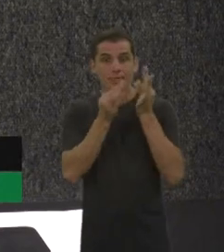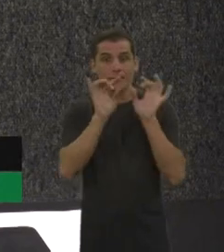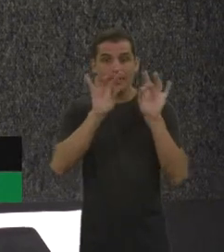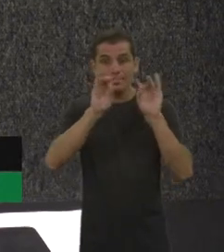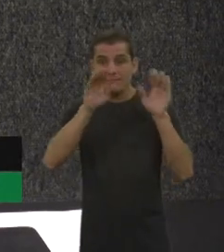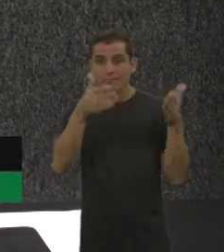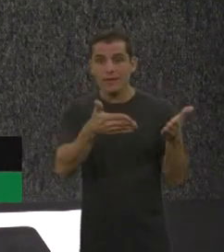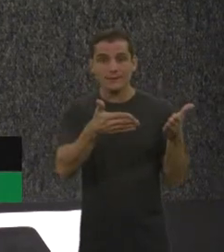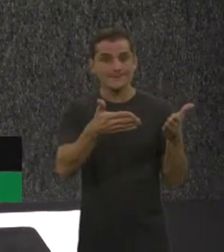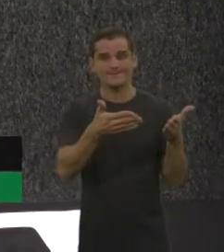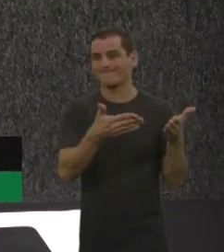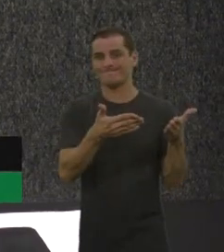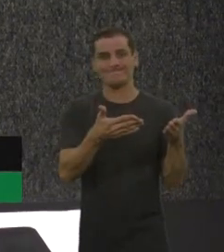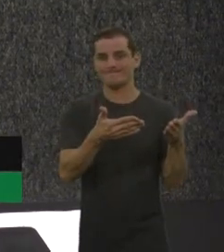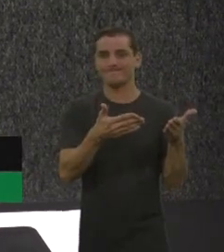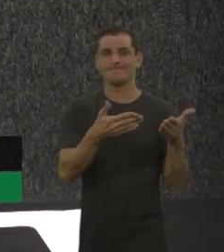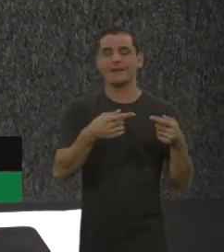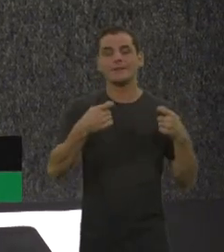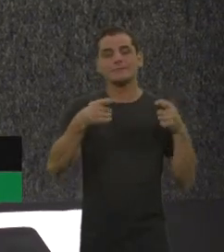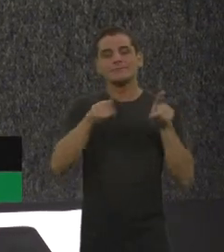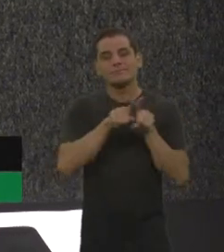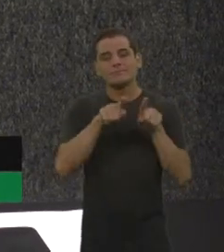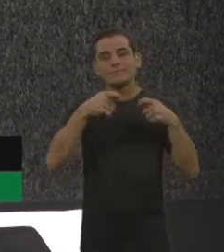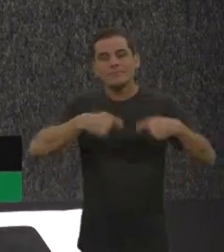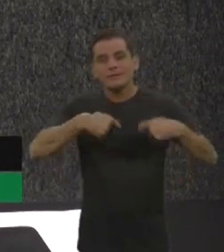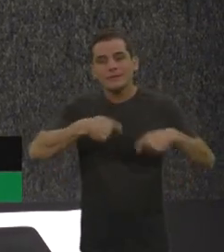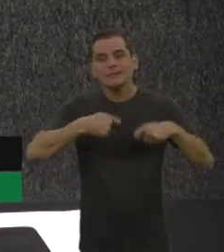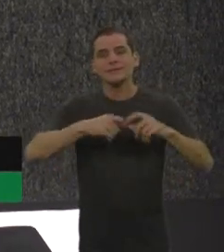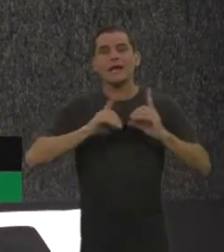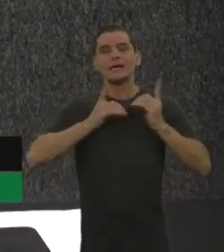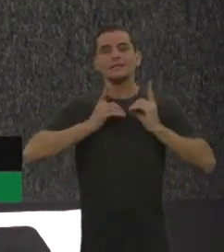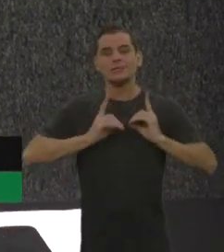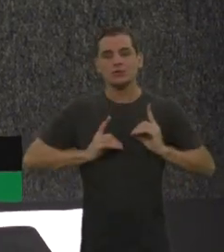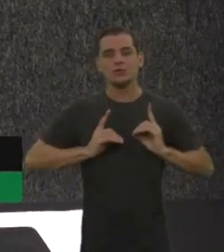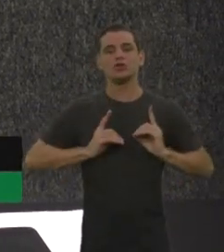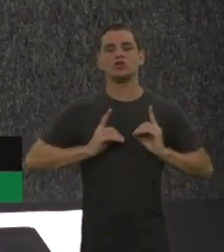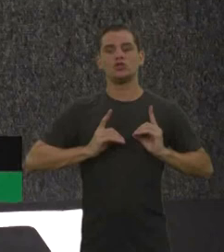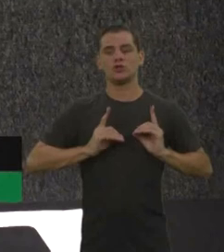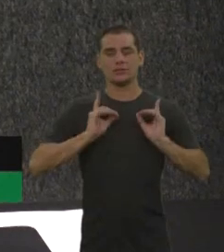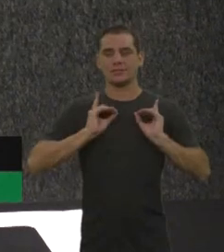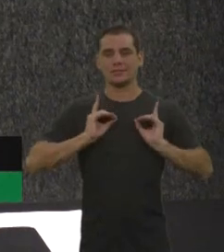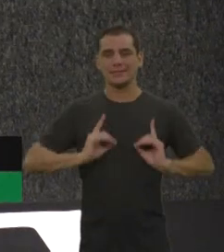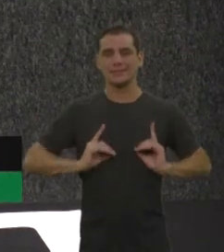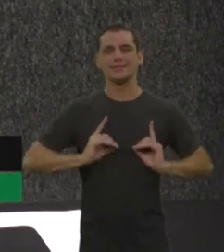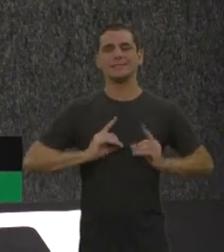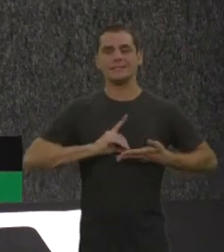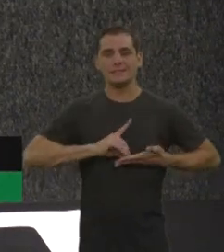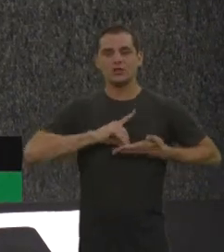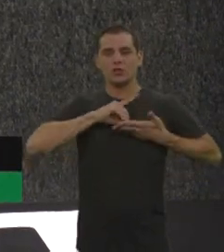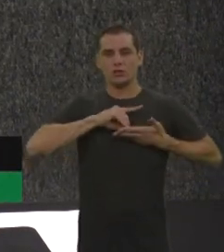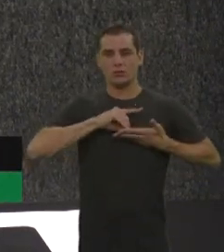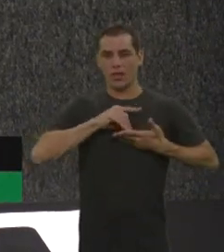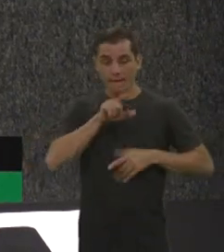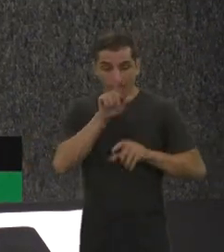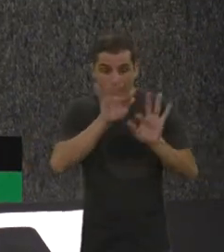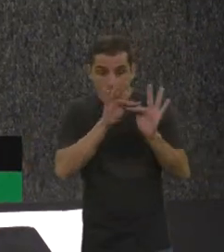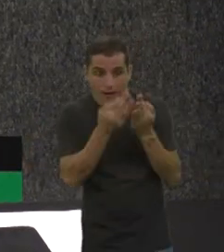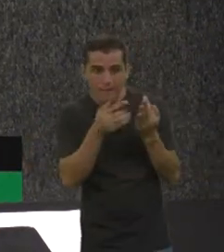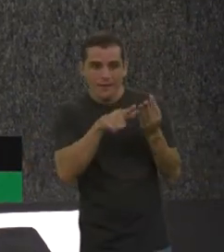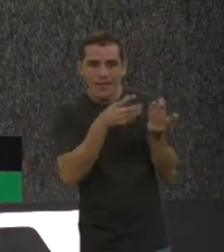conforto à família, portanto, de uma maneira multidisciplinar, elas merecem atenção. E, por